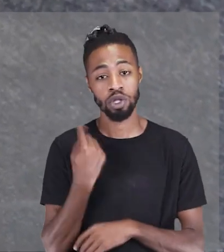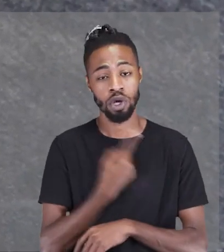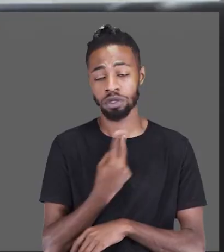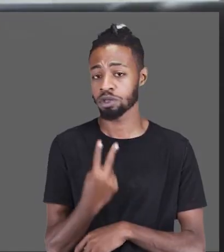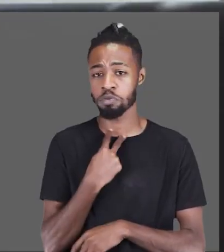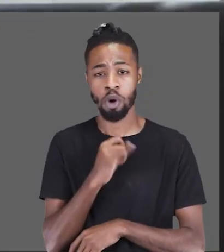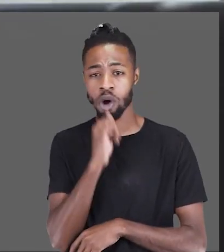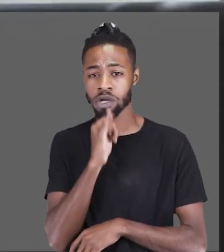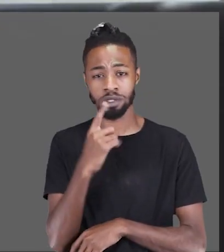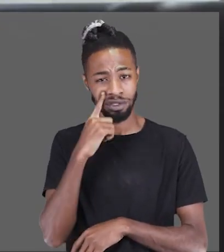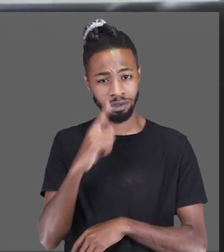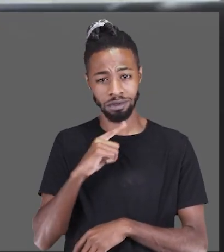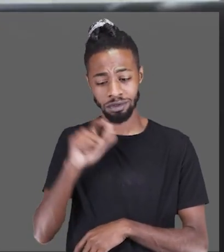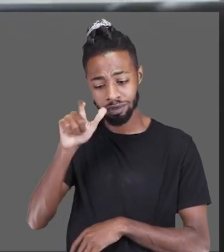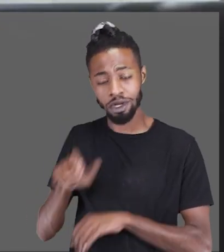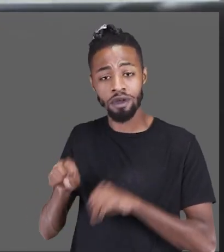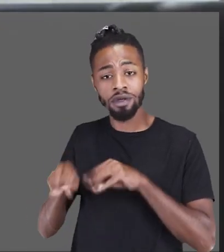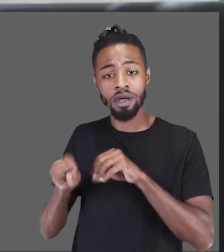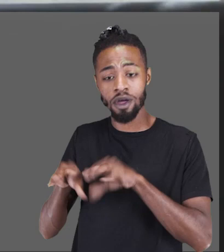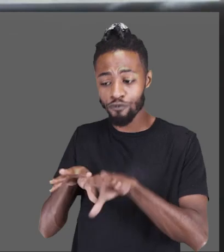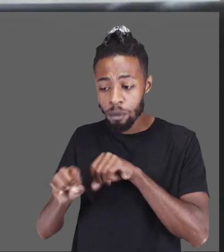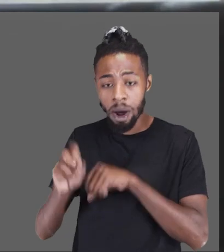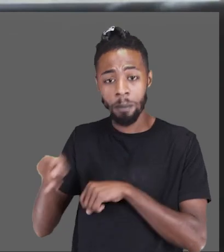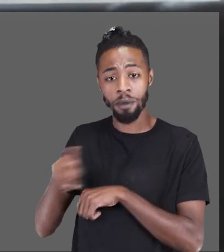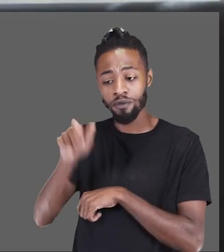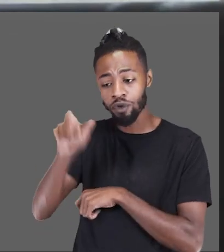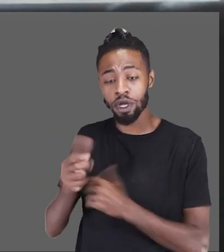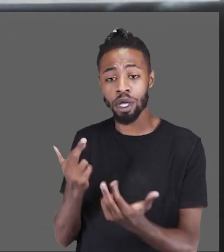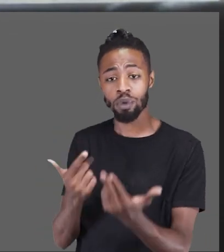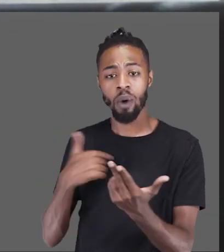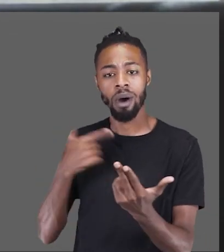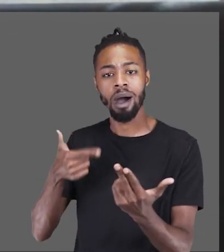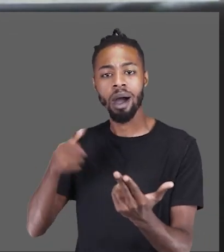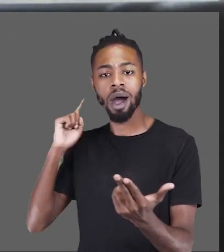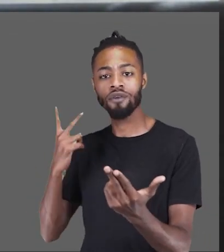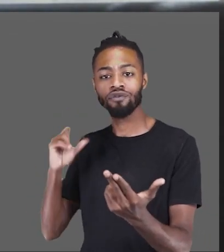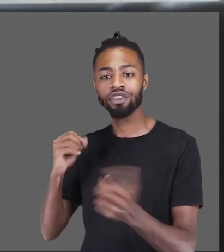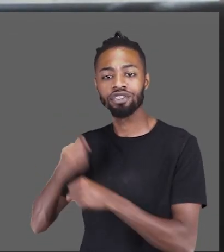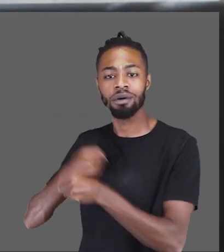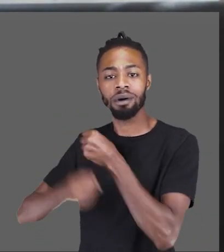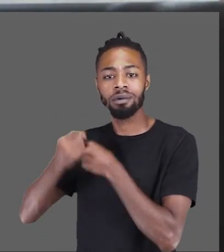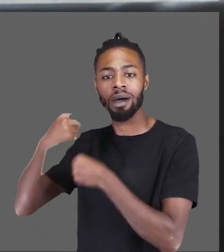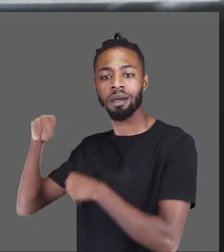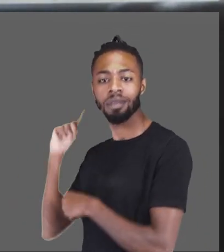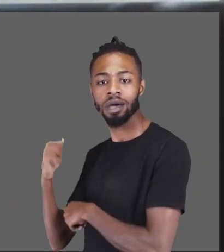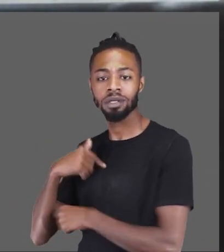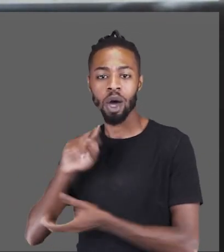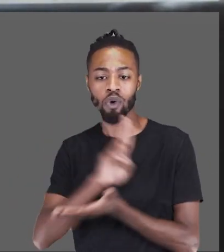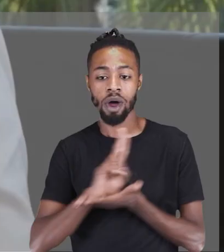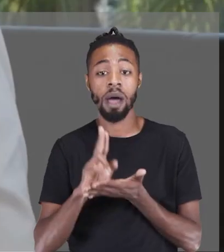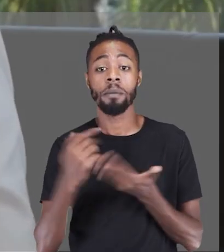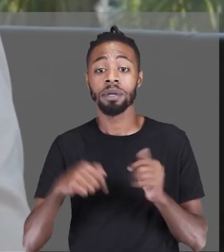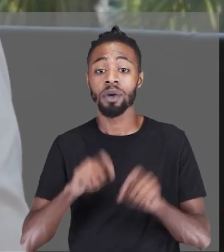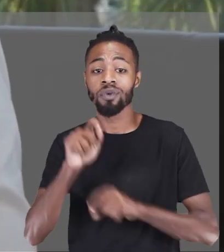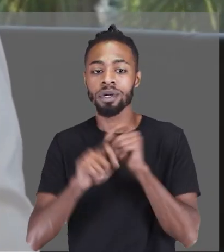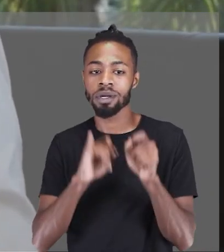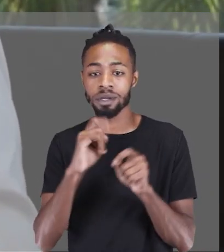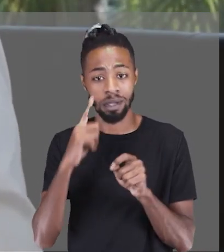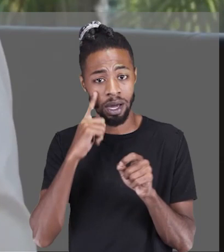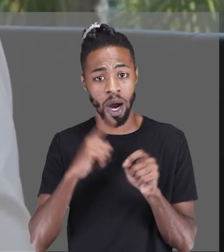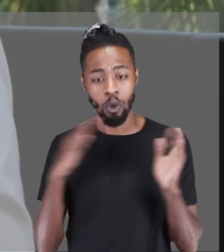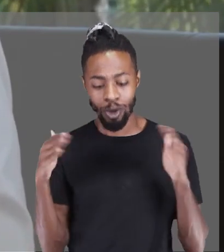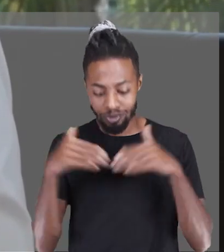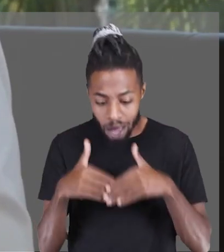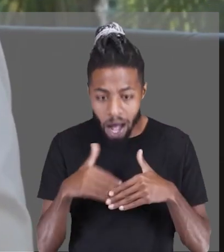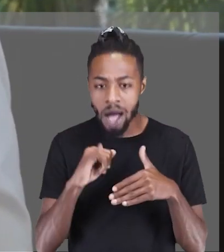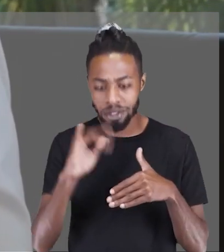trabalhado. Então nós não podemos mais formar professores como nós formávamos há 10, 20 anos atrás. A universidade precisa ter